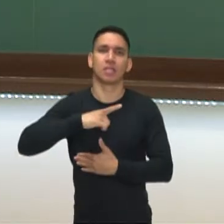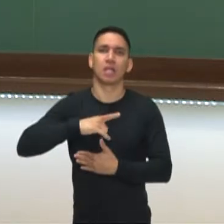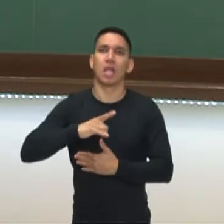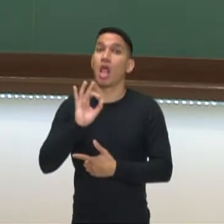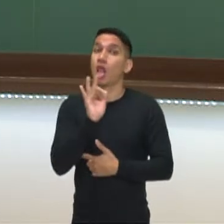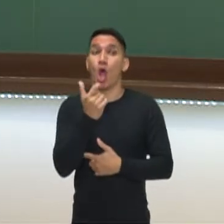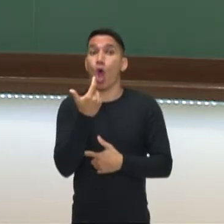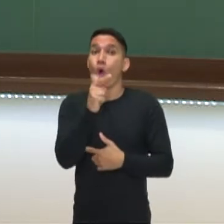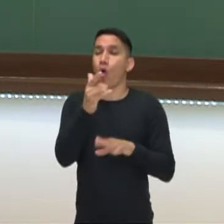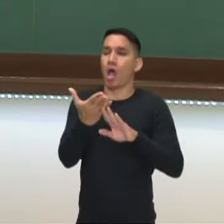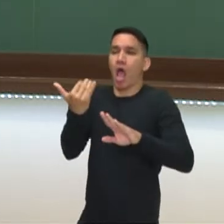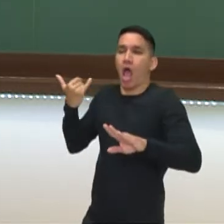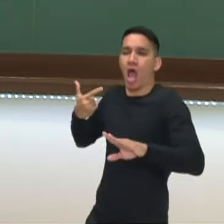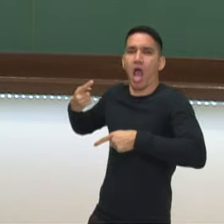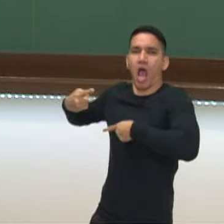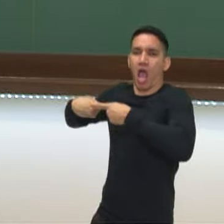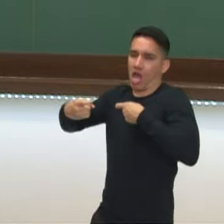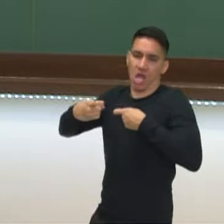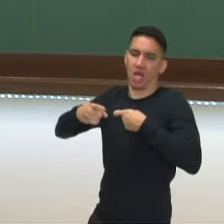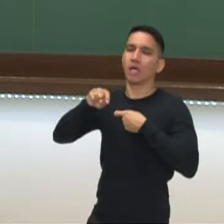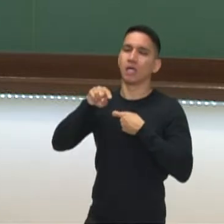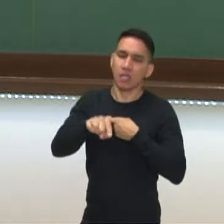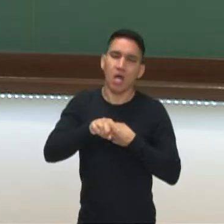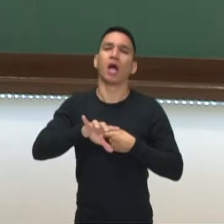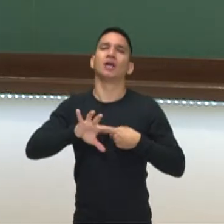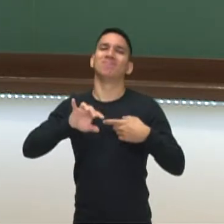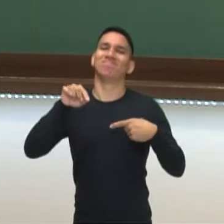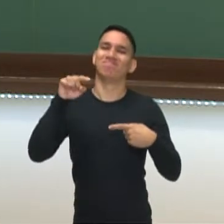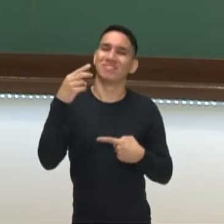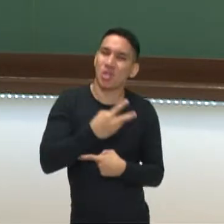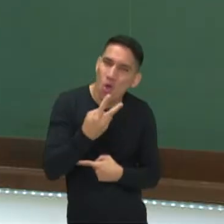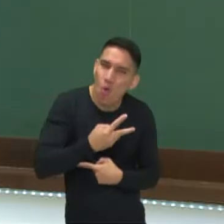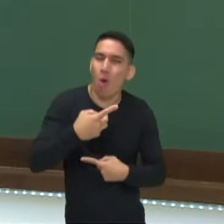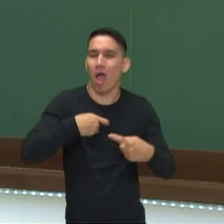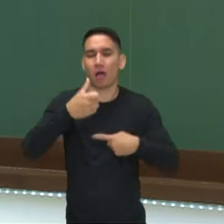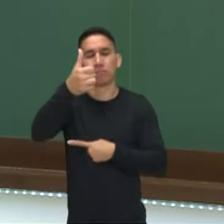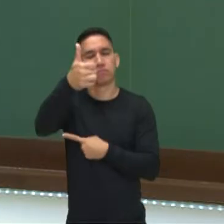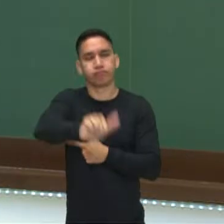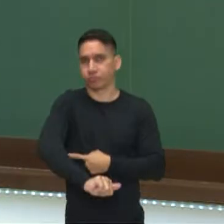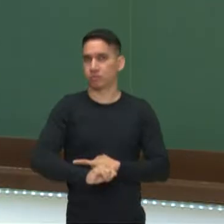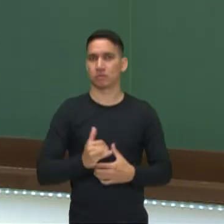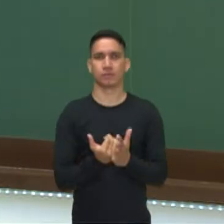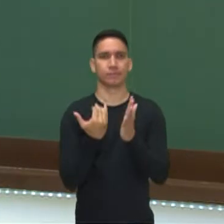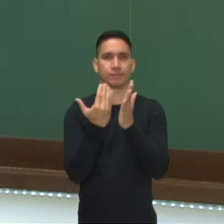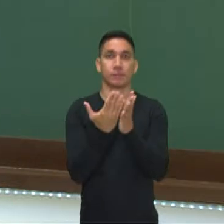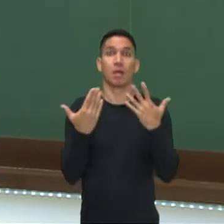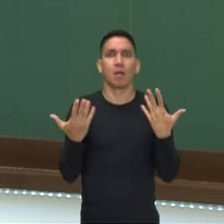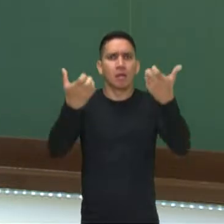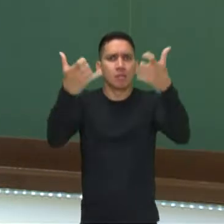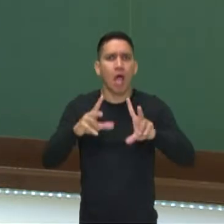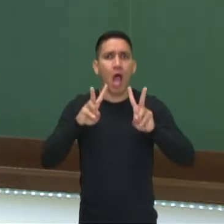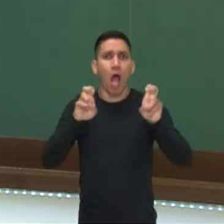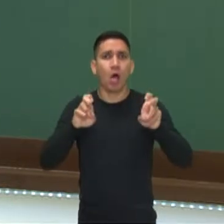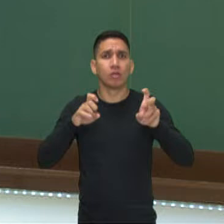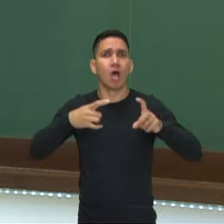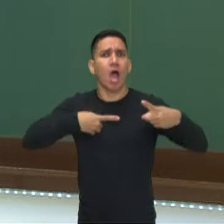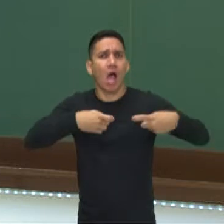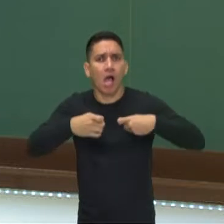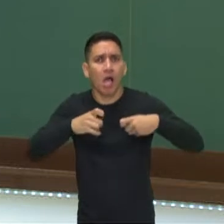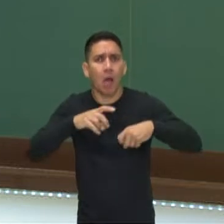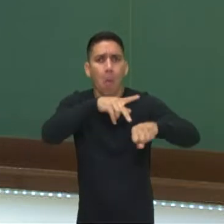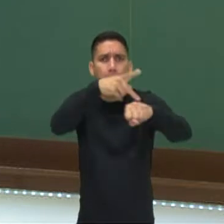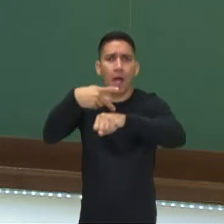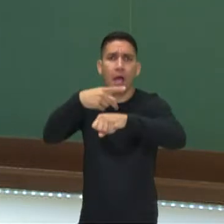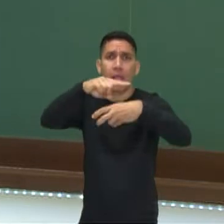outra guerra antes atingiu os civis. Mas falando sobre a guerra, você vai lembrar que os países